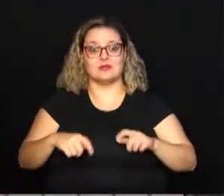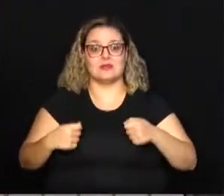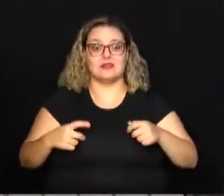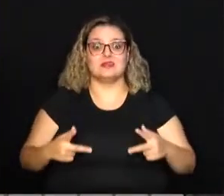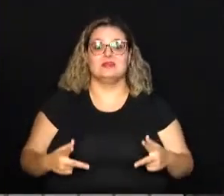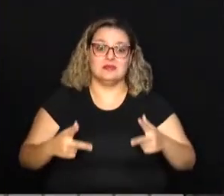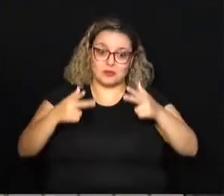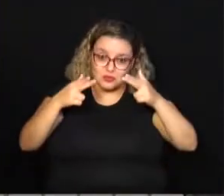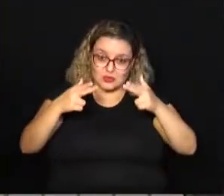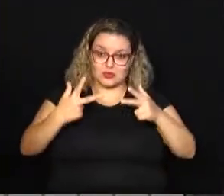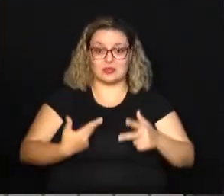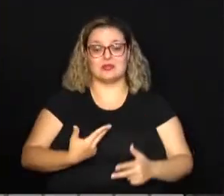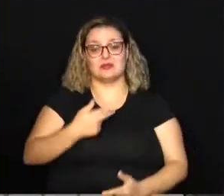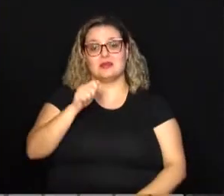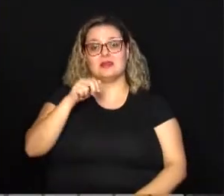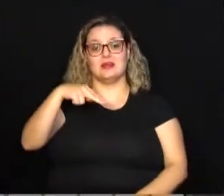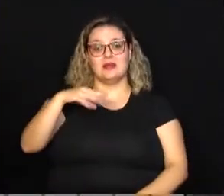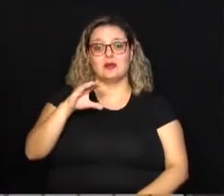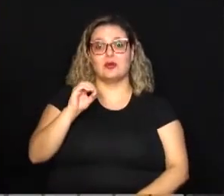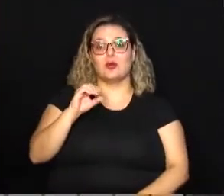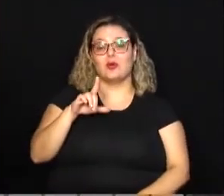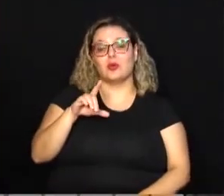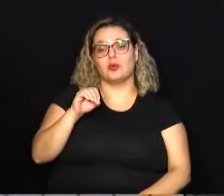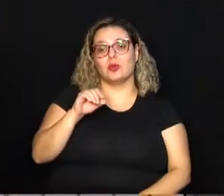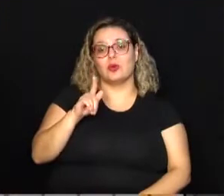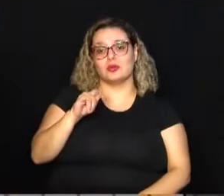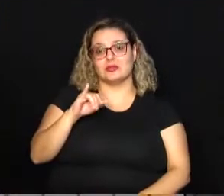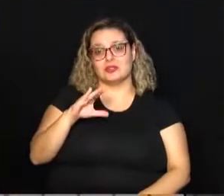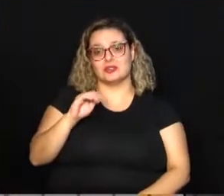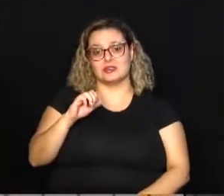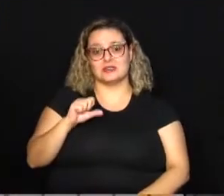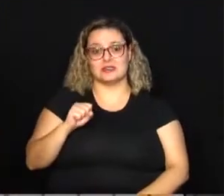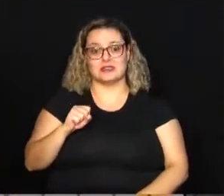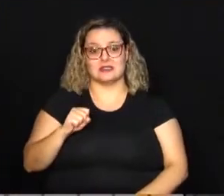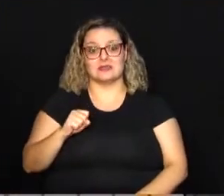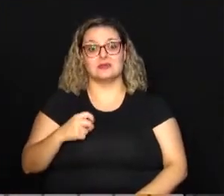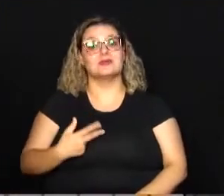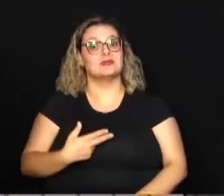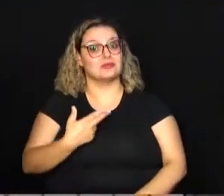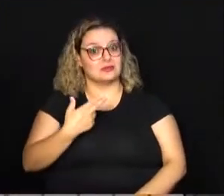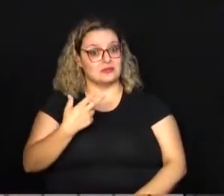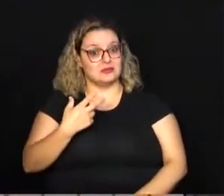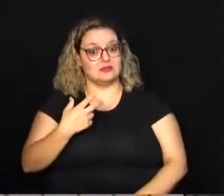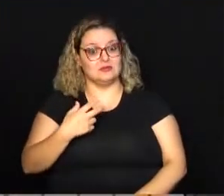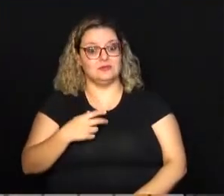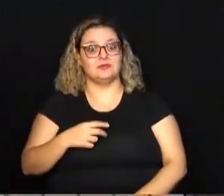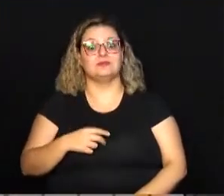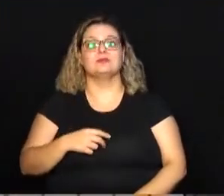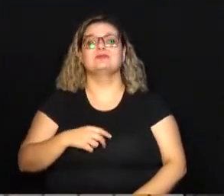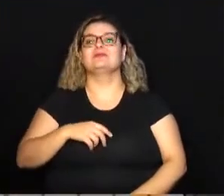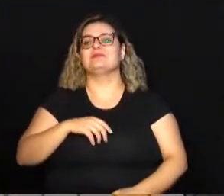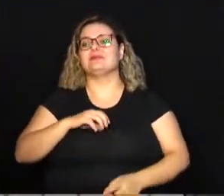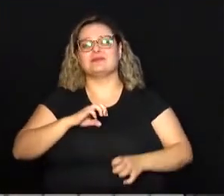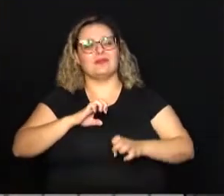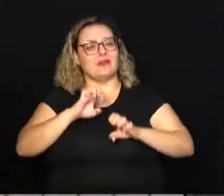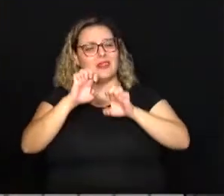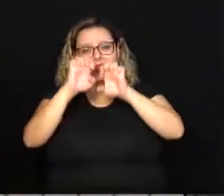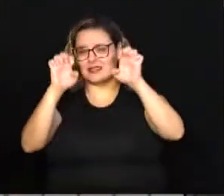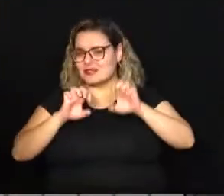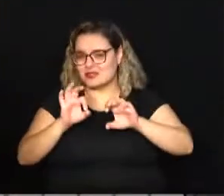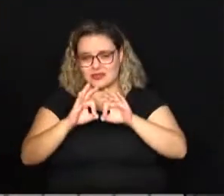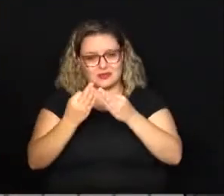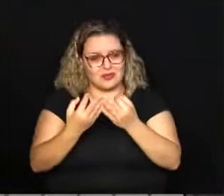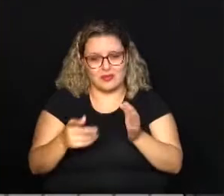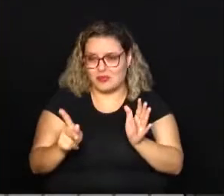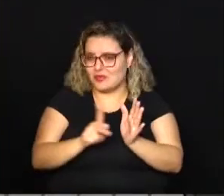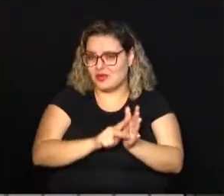oncológicas, elas são cirurgias extremamente que acabam mexendo com a família toda, enfim, o próprio